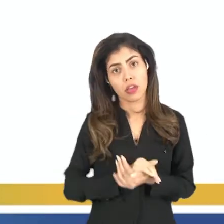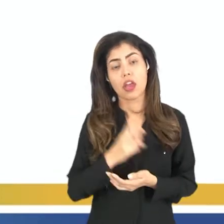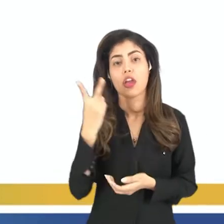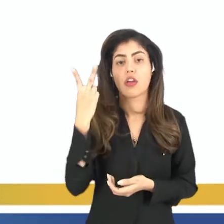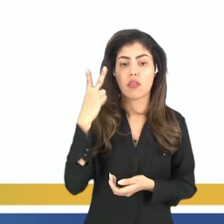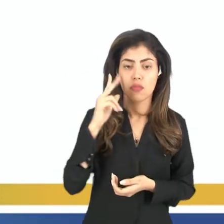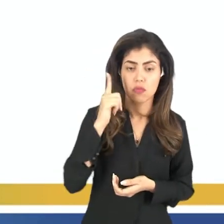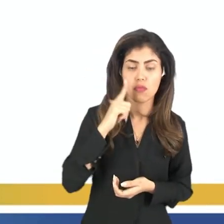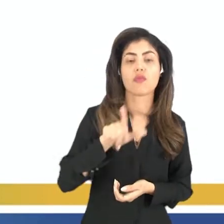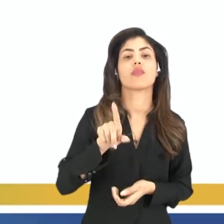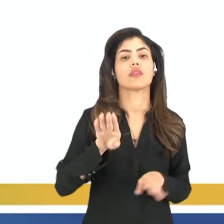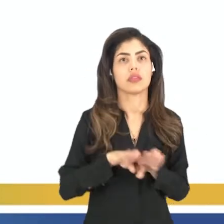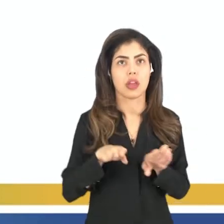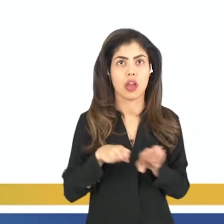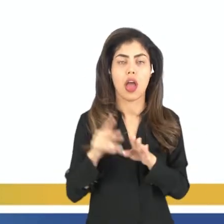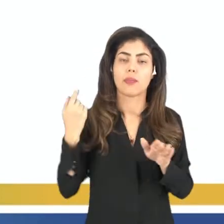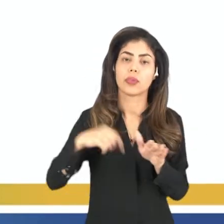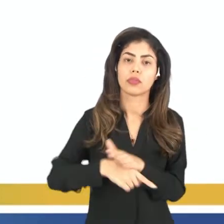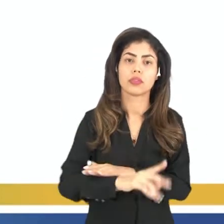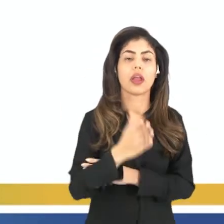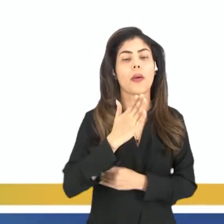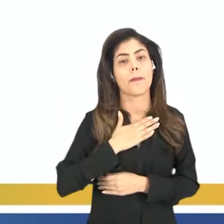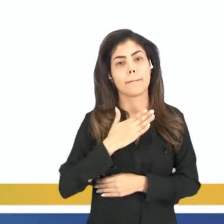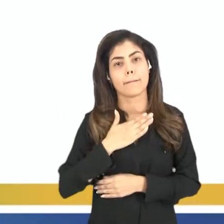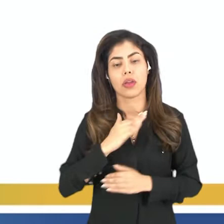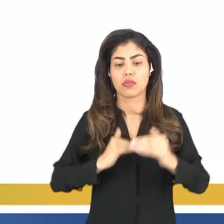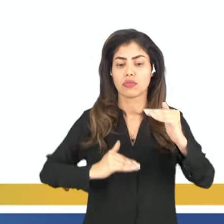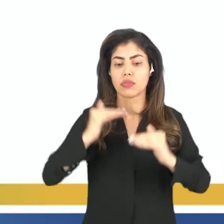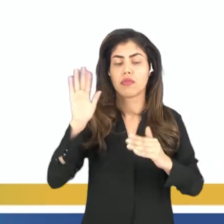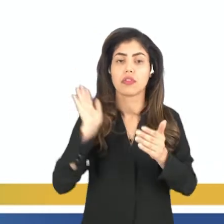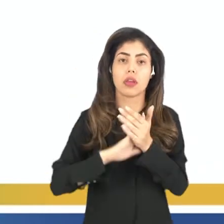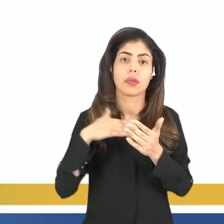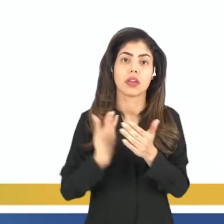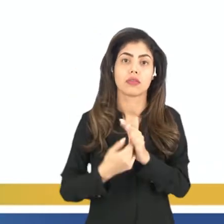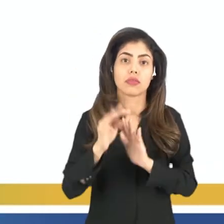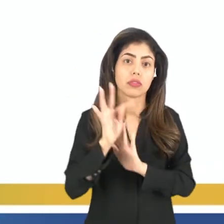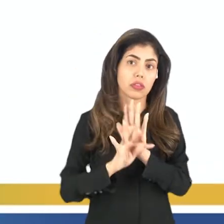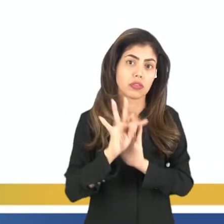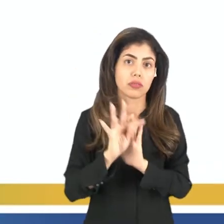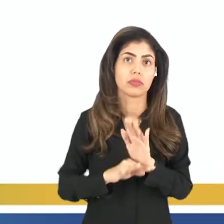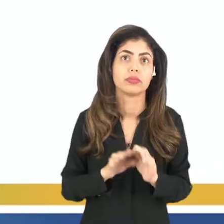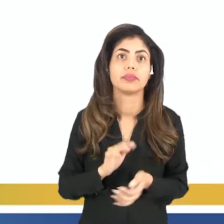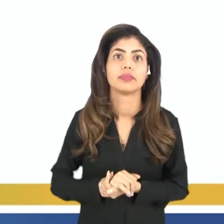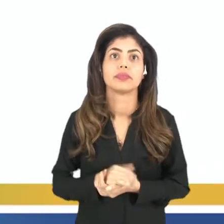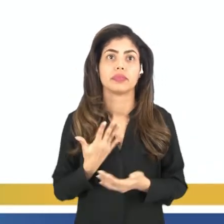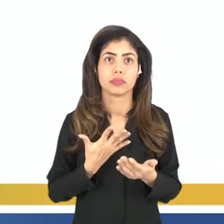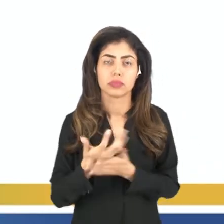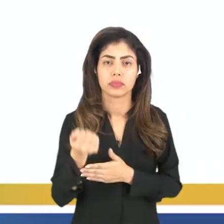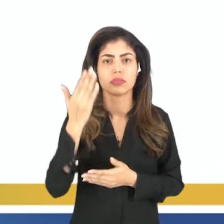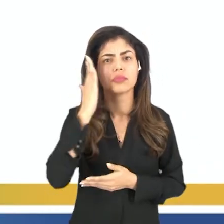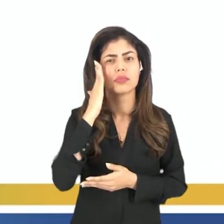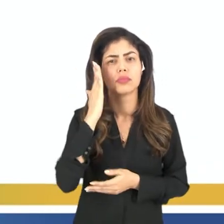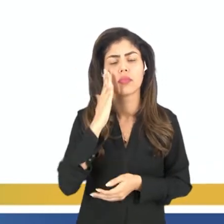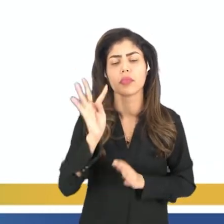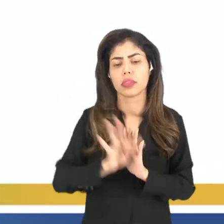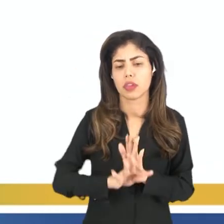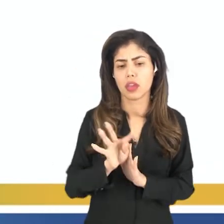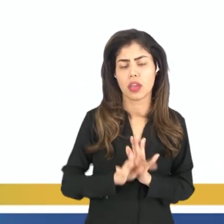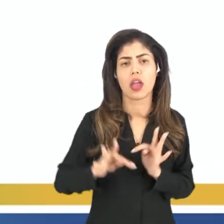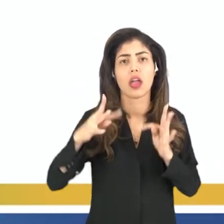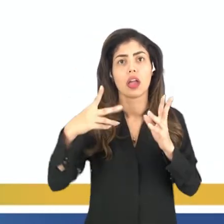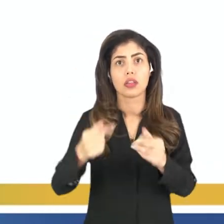tentar aprofundar o meu nível de compreensão e a minha interpretação do texto. Busca entender o texto em